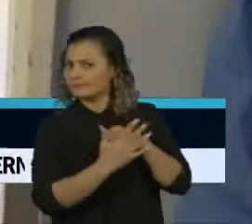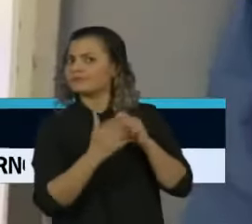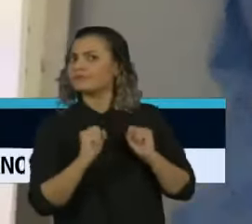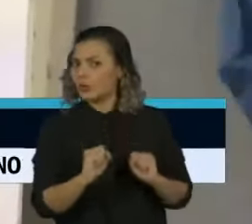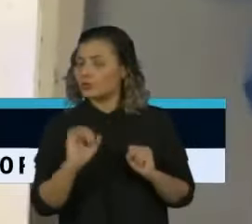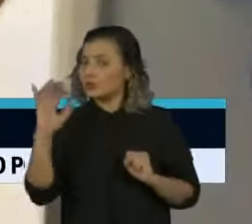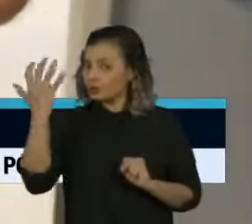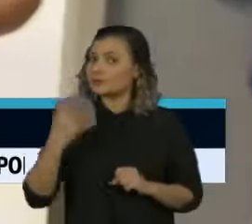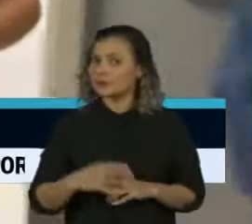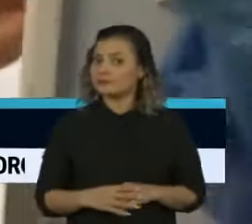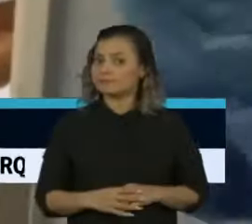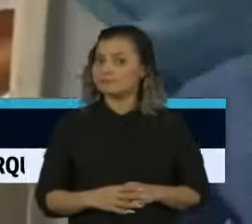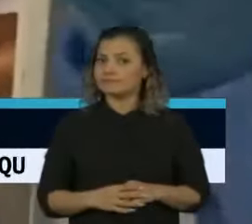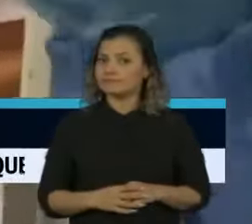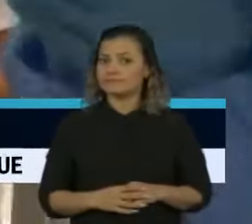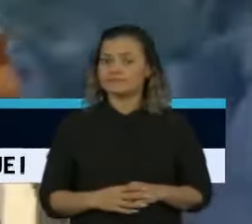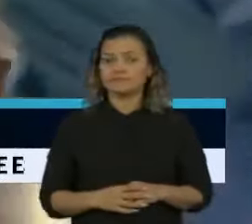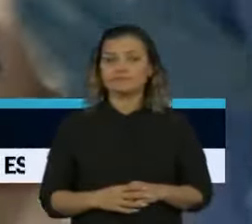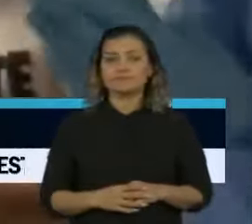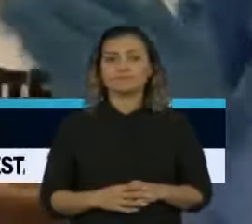Covid-19.